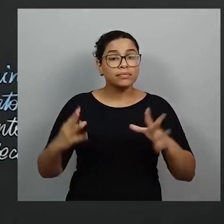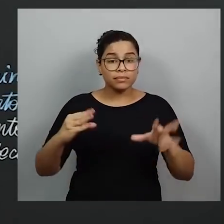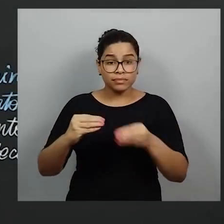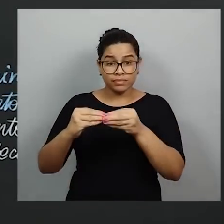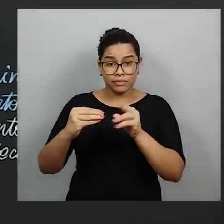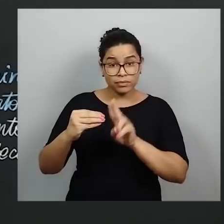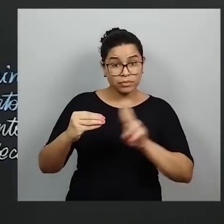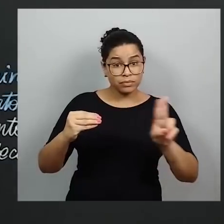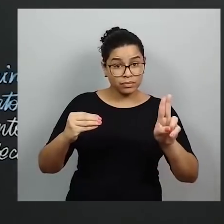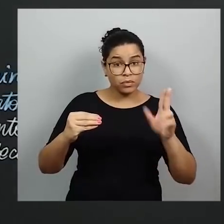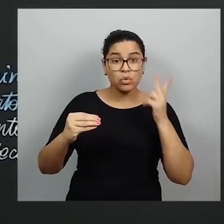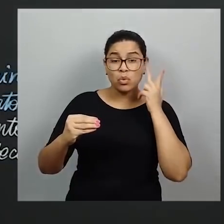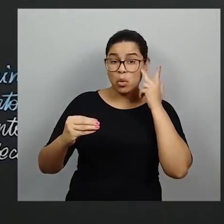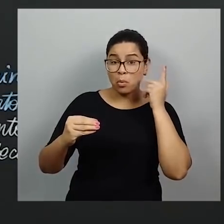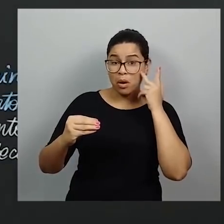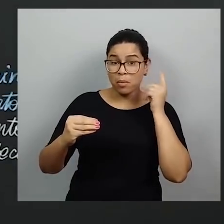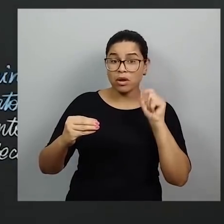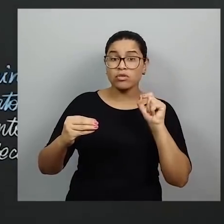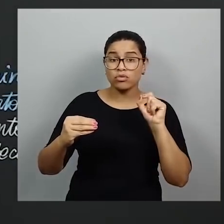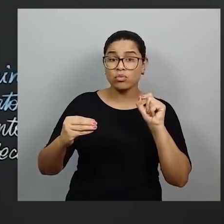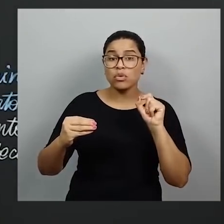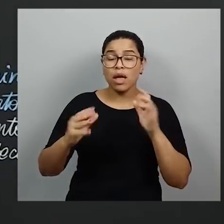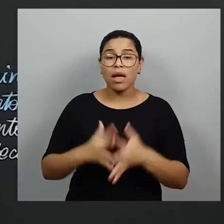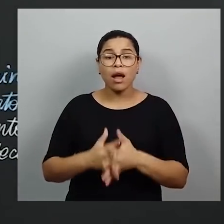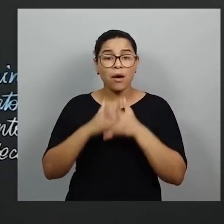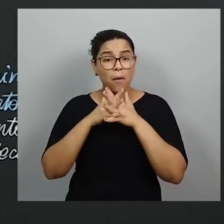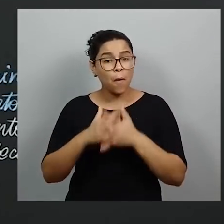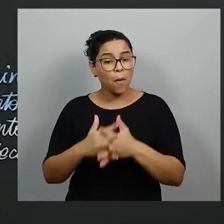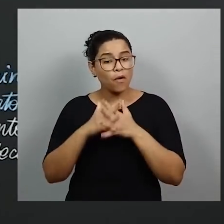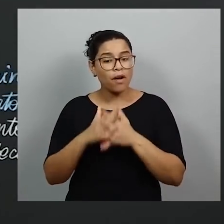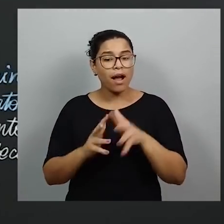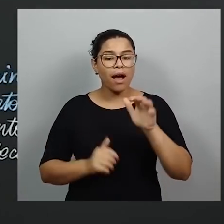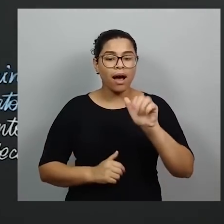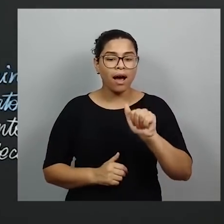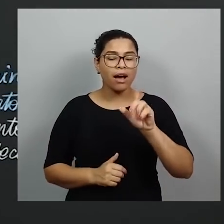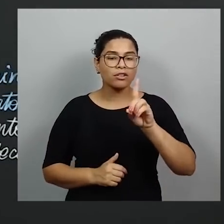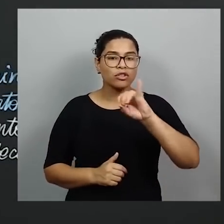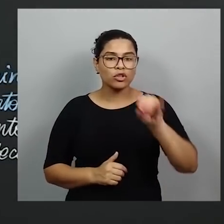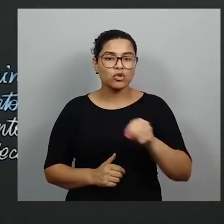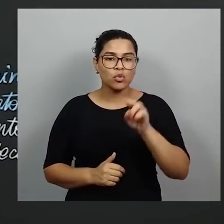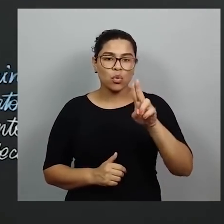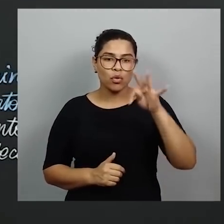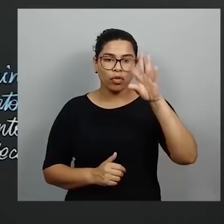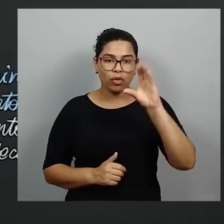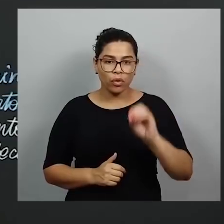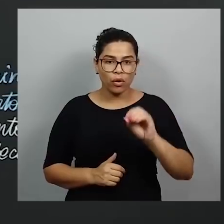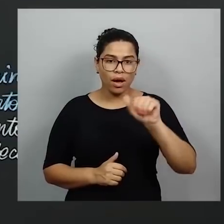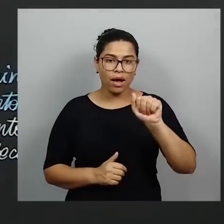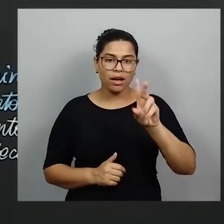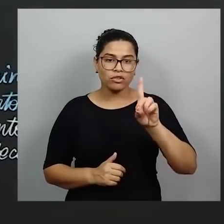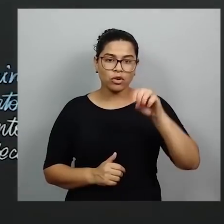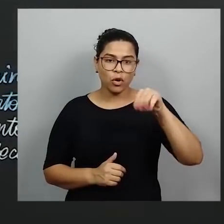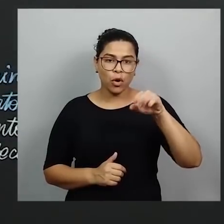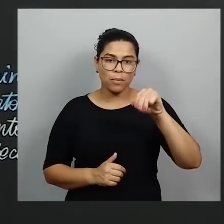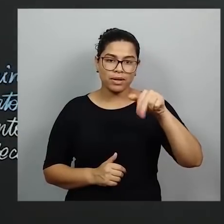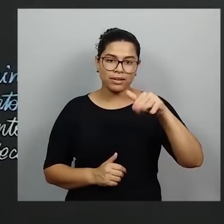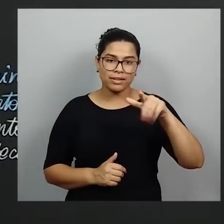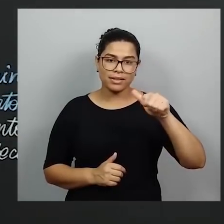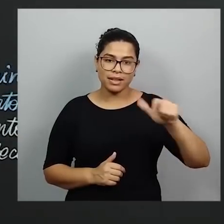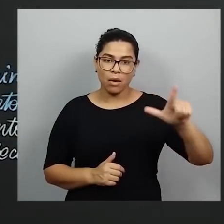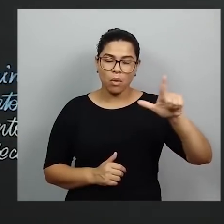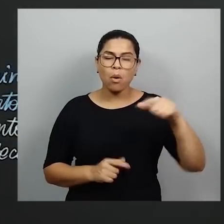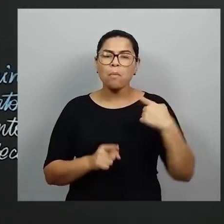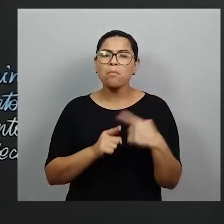nominal, geralmente, é confundido com o adjunto adnominal. Isso acontece. Até porque, né,